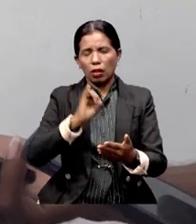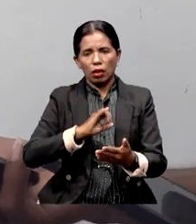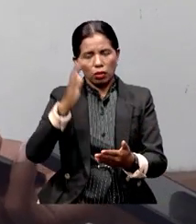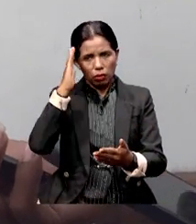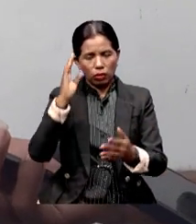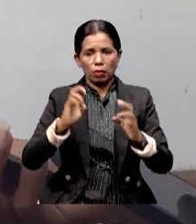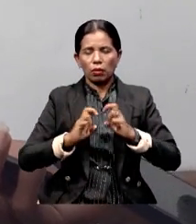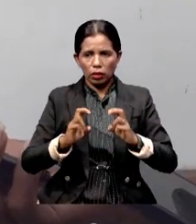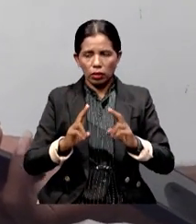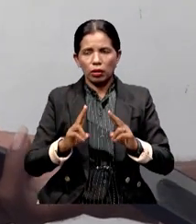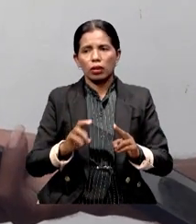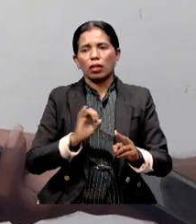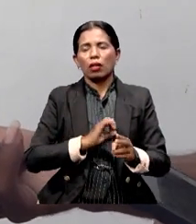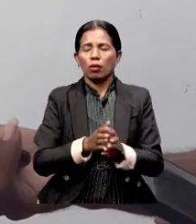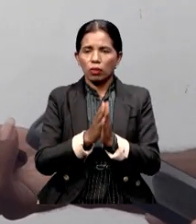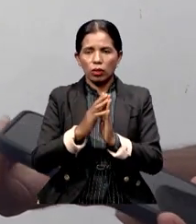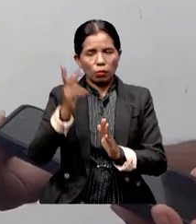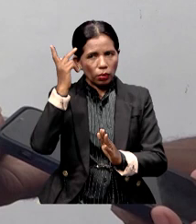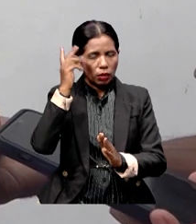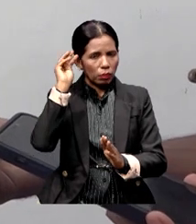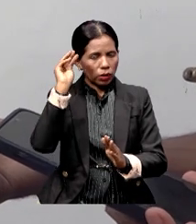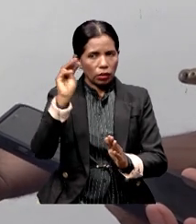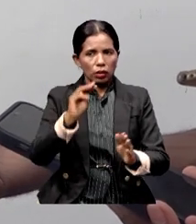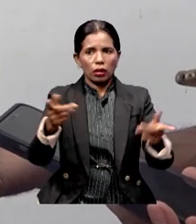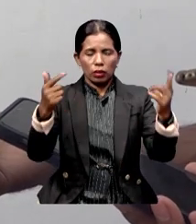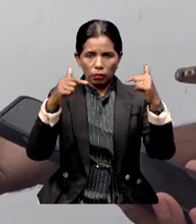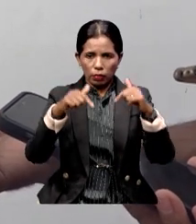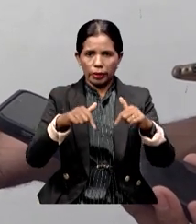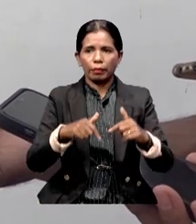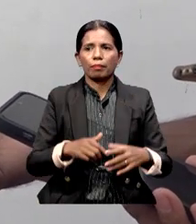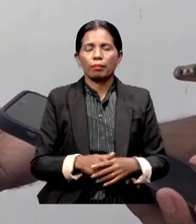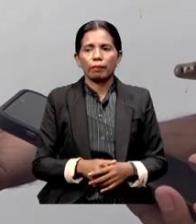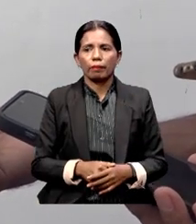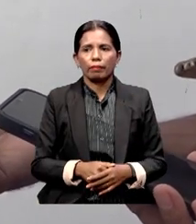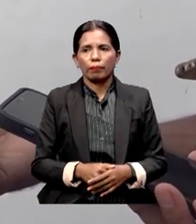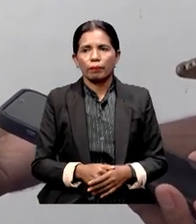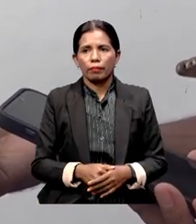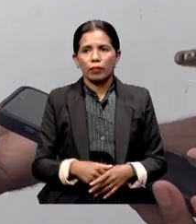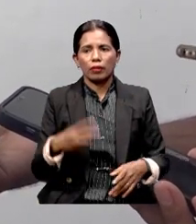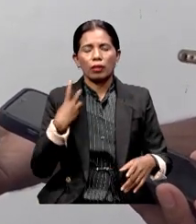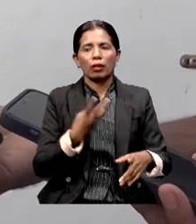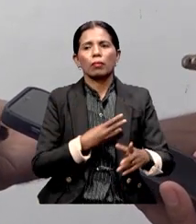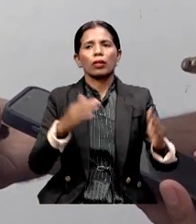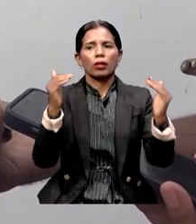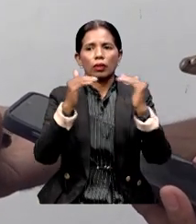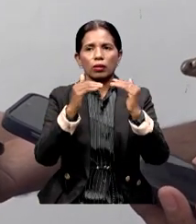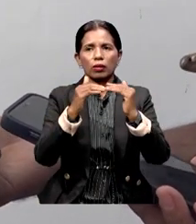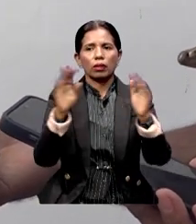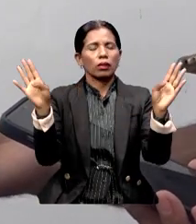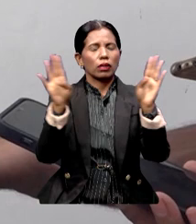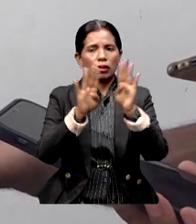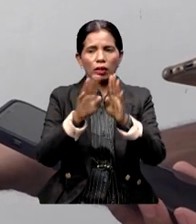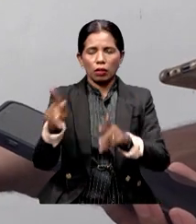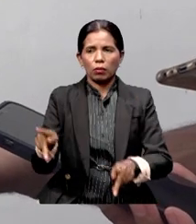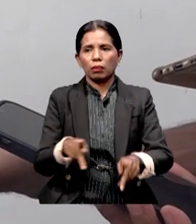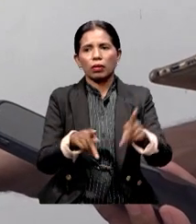urgencia, hau gusu e primeiro ministro ma tu mai. Ya, nebe a mene encontro ne, taka ba publiku la